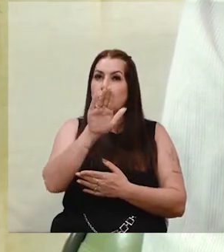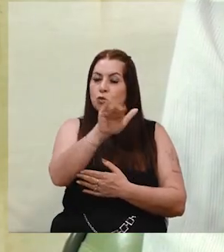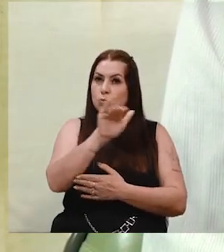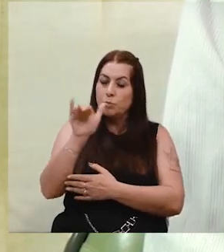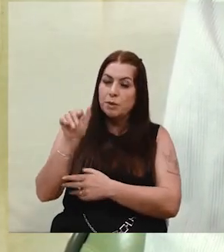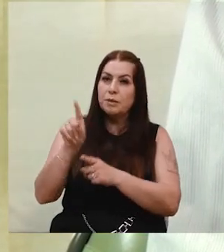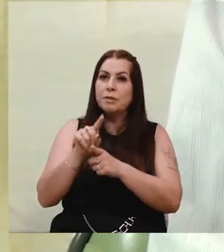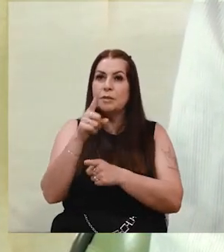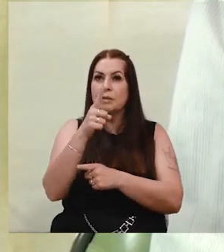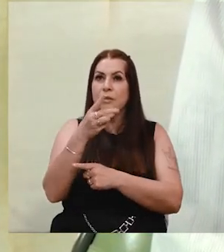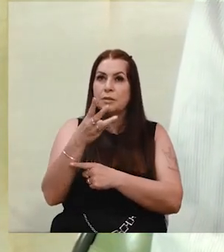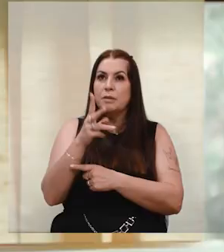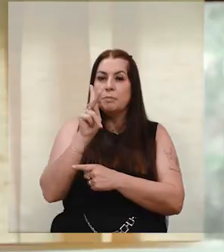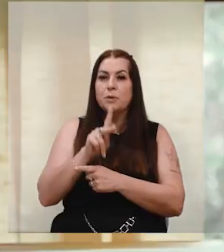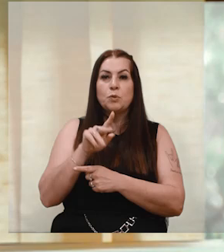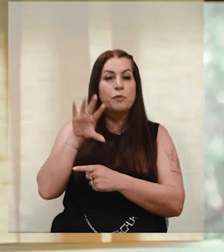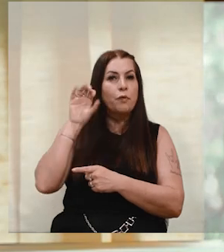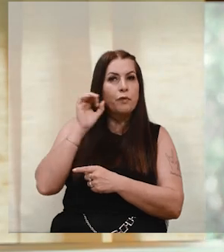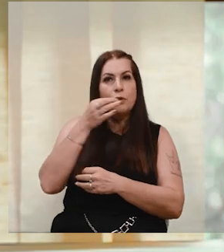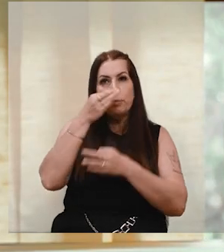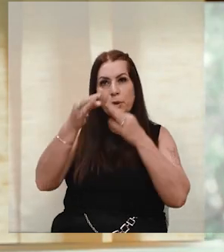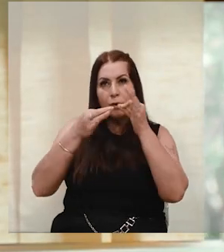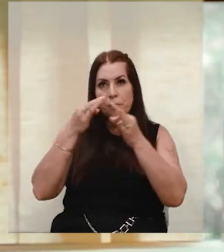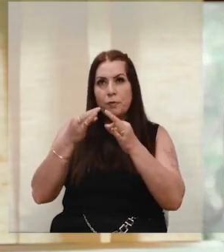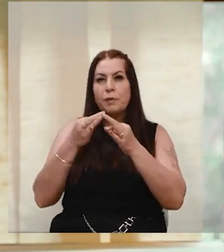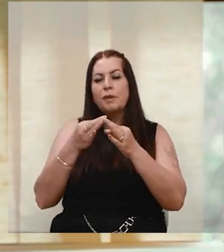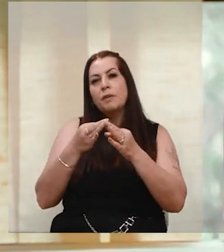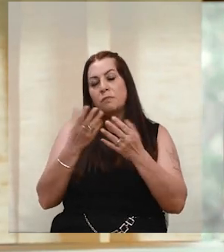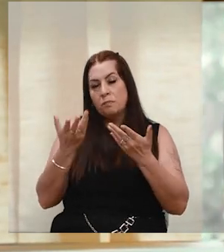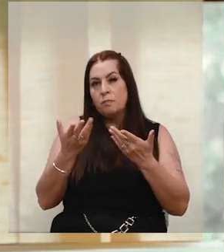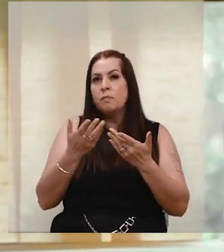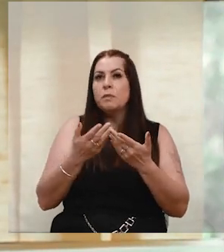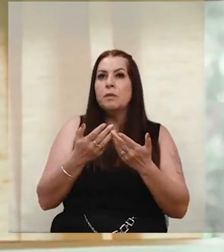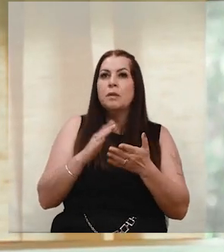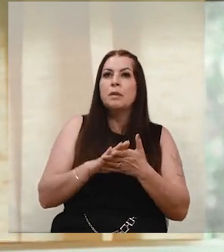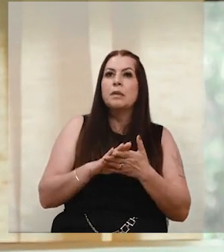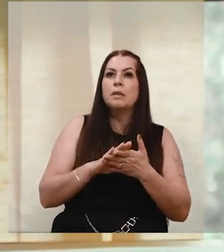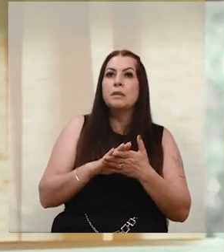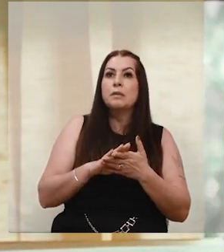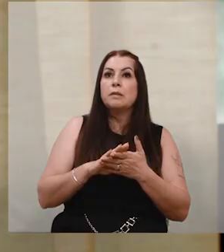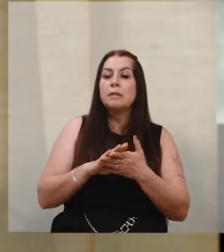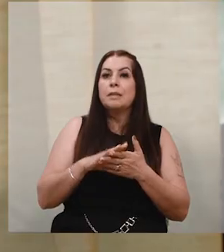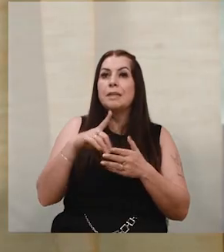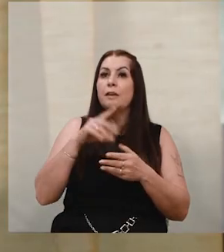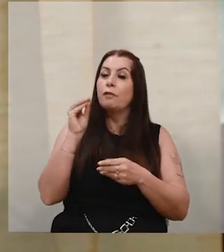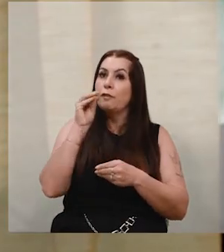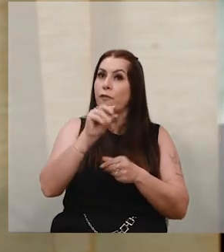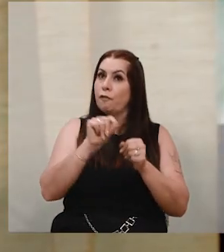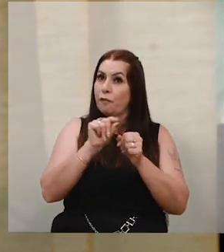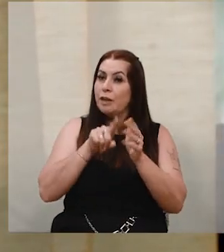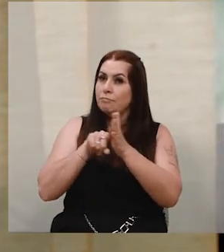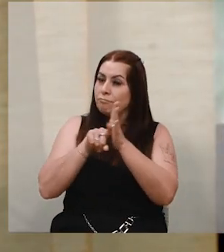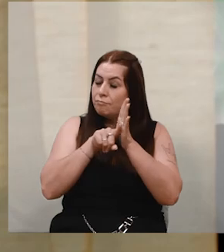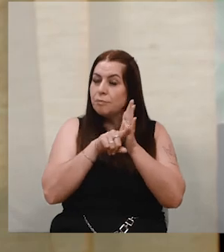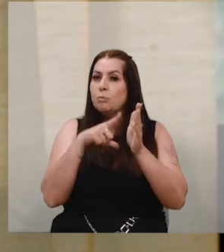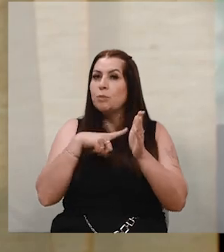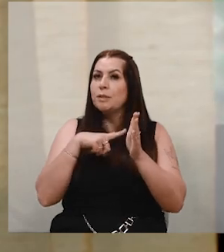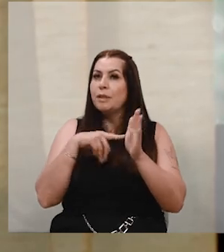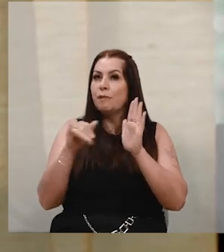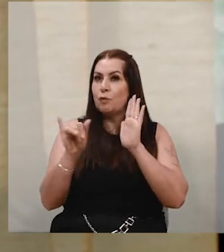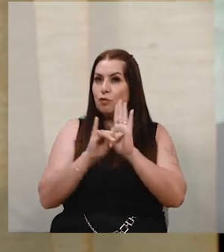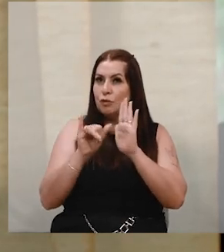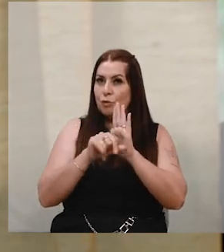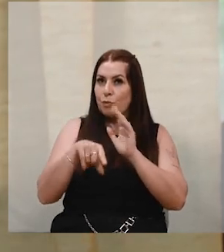pessoas convocadas, 13 pessoas ouvidas em oitivas, né? E ela foi instalada justamente porque a gente teve